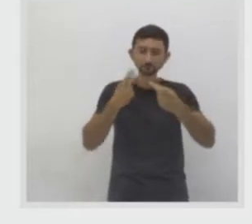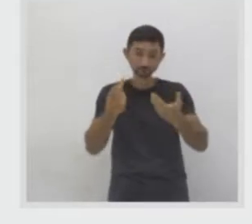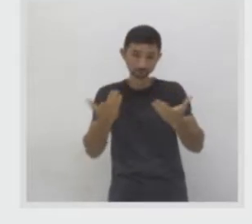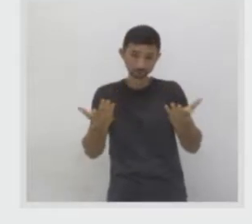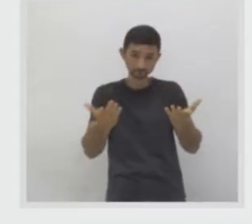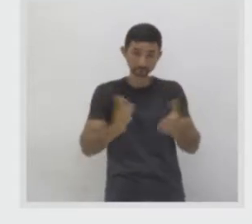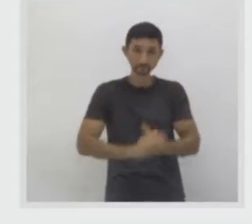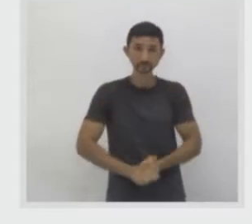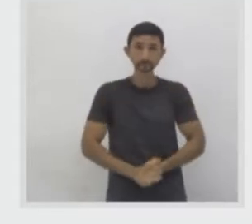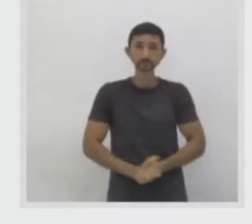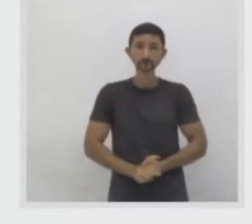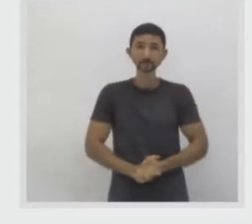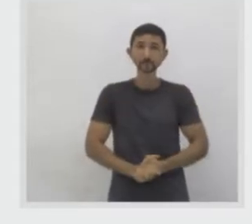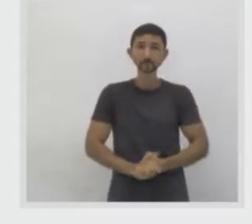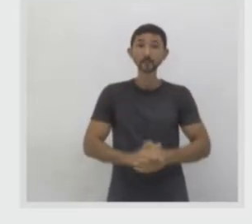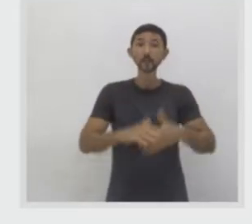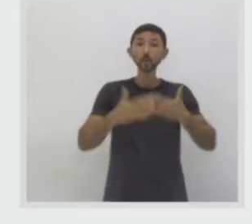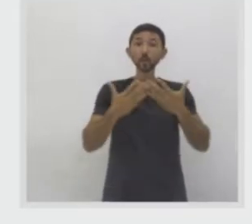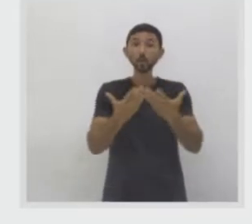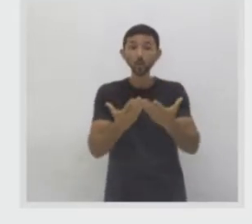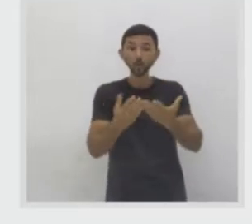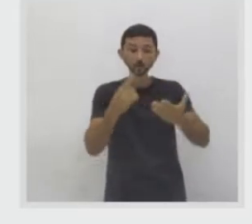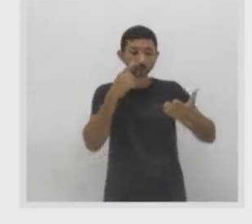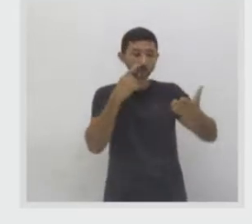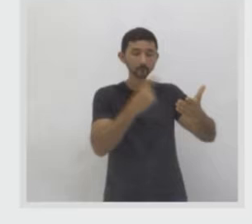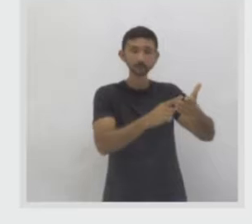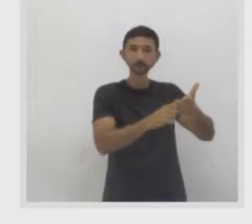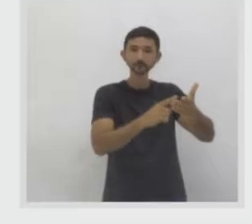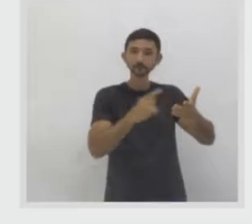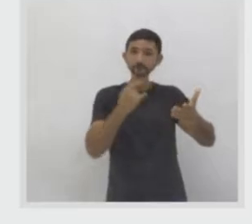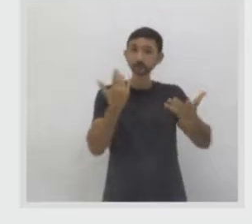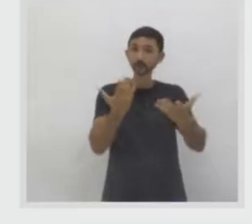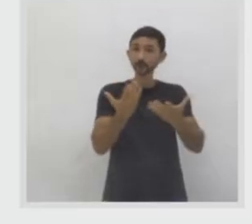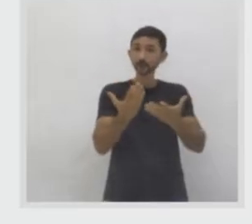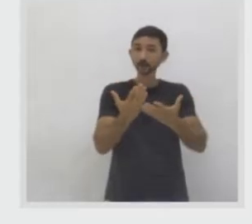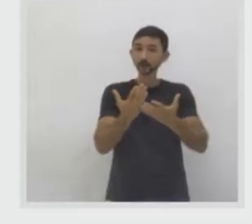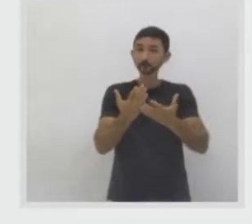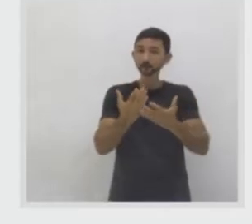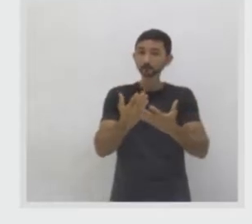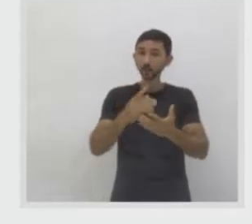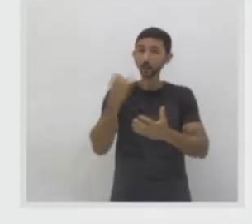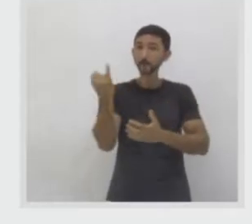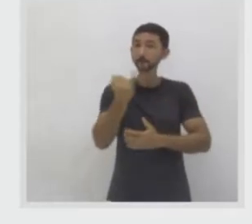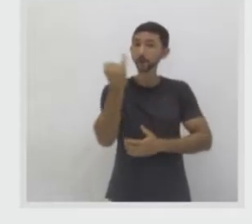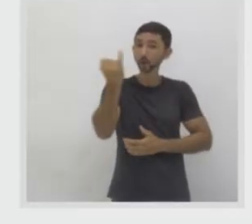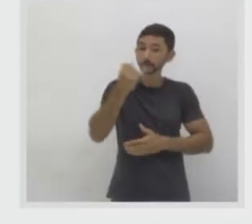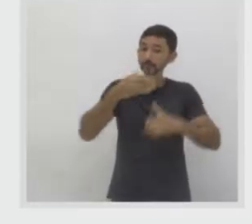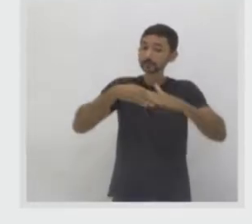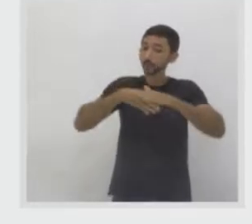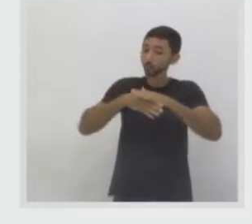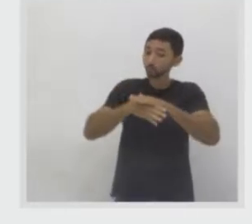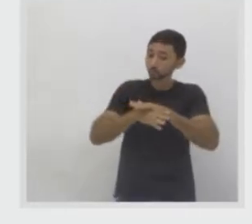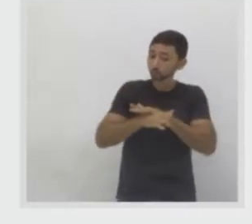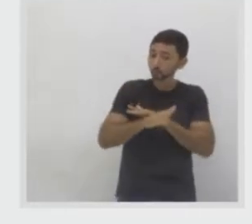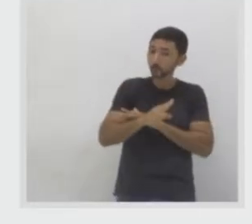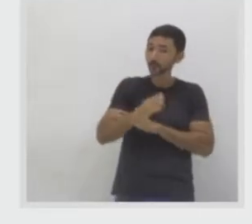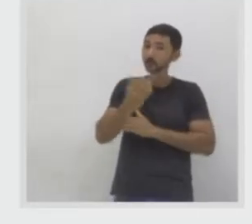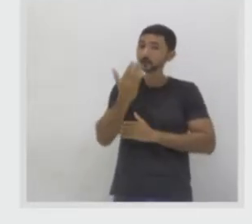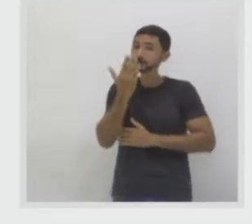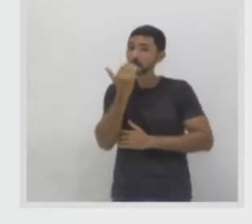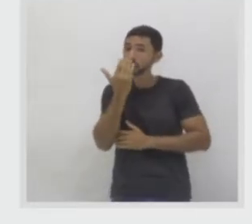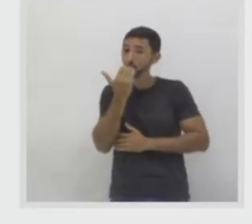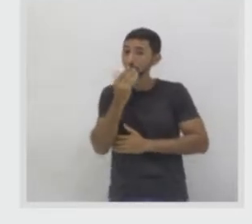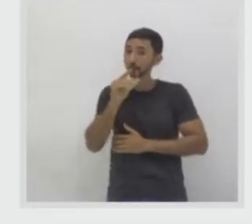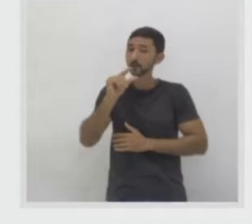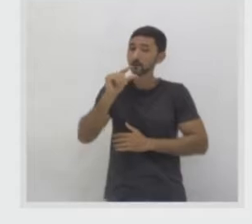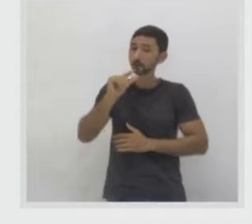só, quando nós vimos lá, o ideal é ir se acostumando aos poucos, cada vez menos com